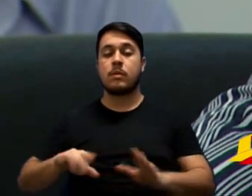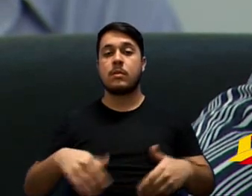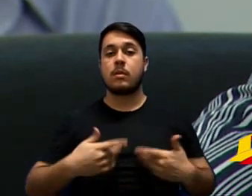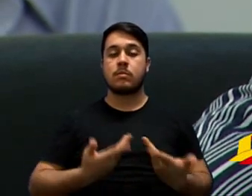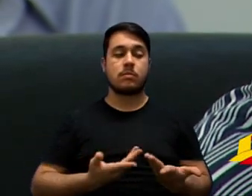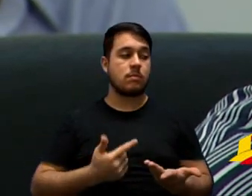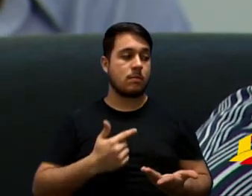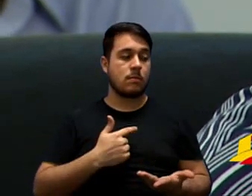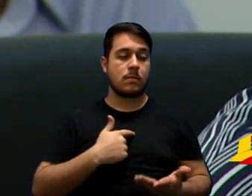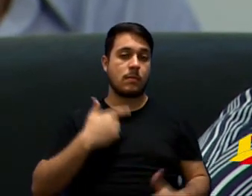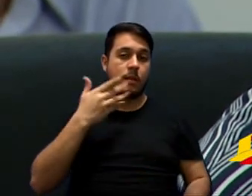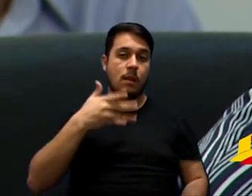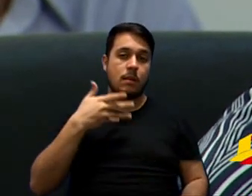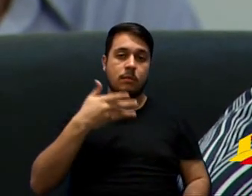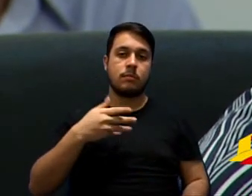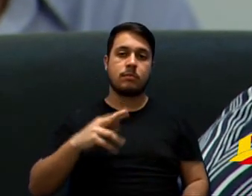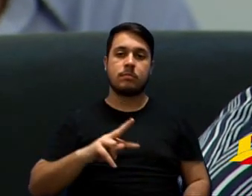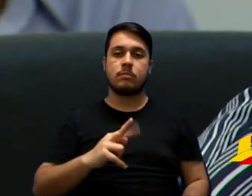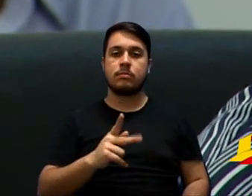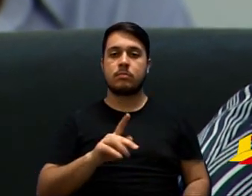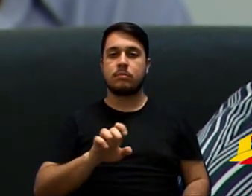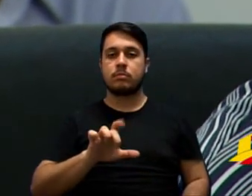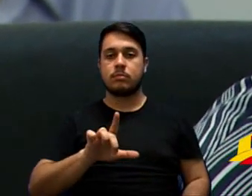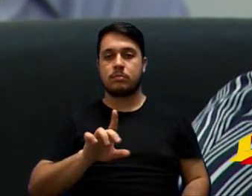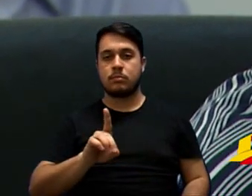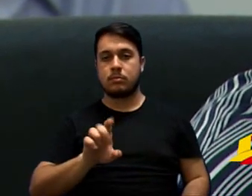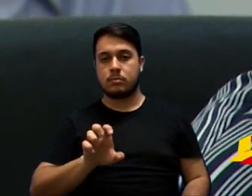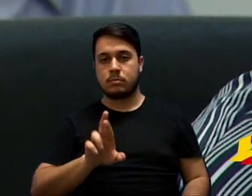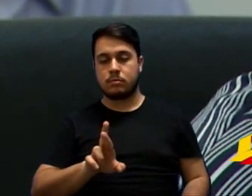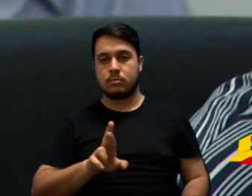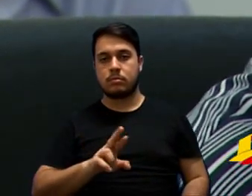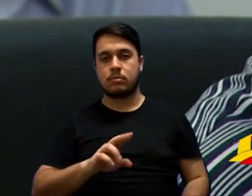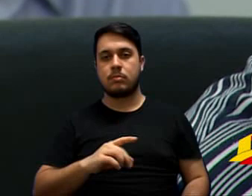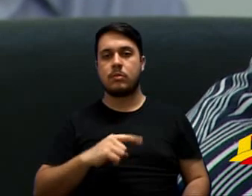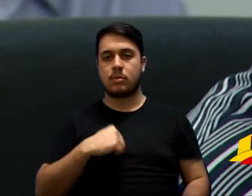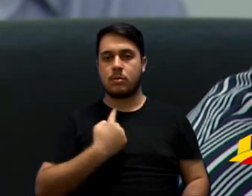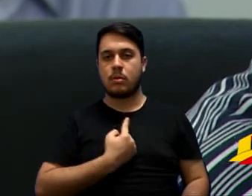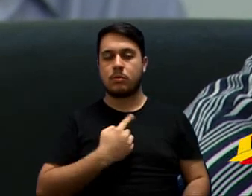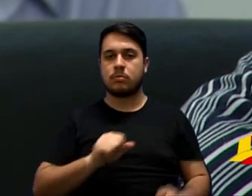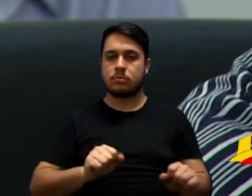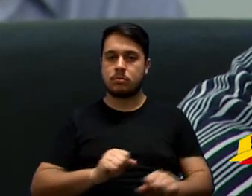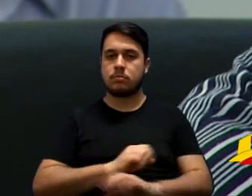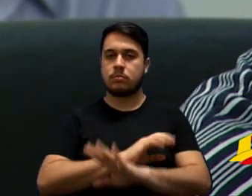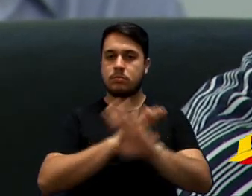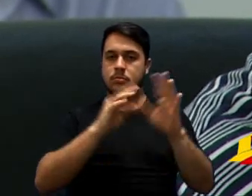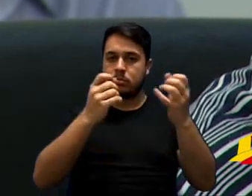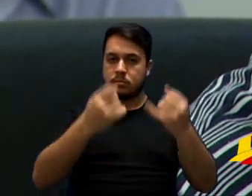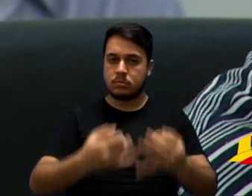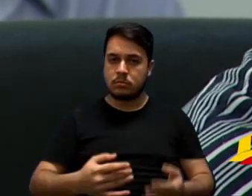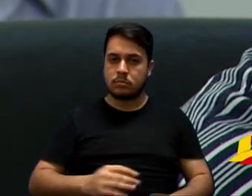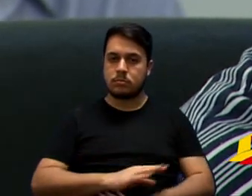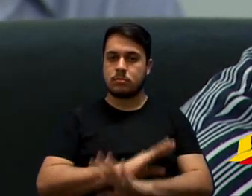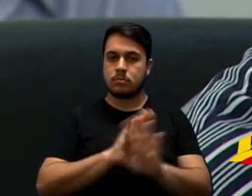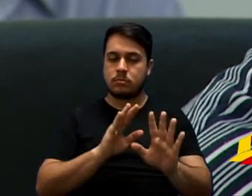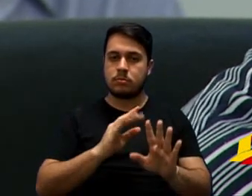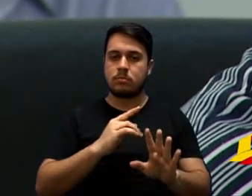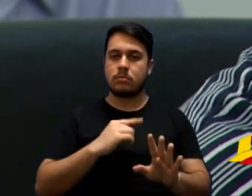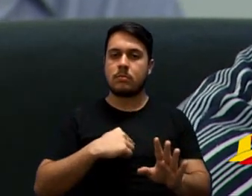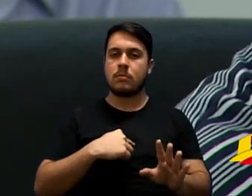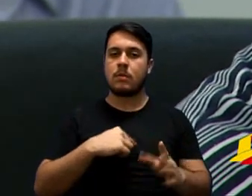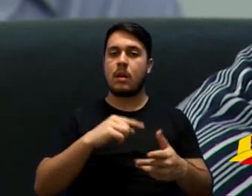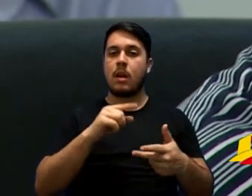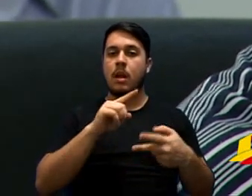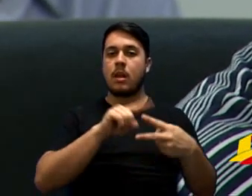sobre a gente está fazendo o licenciamento ou então indo para a cetesb licenciamento ambiental ele é dividido em baixo médio e alto